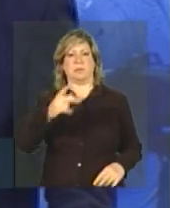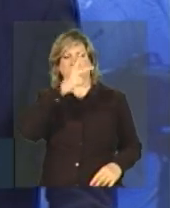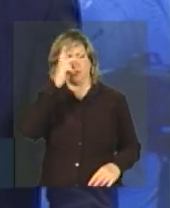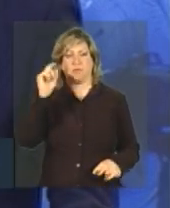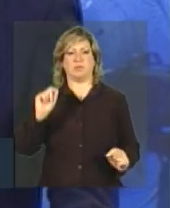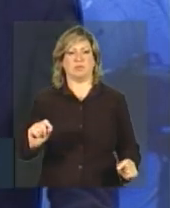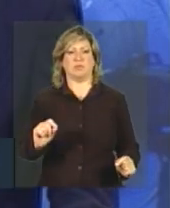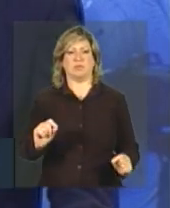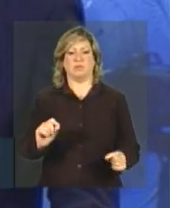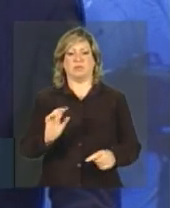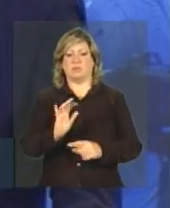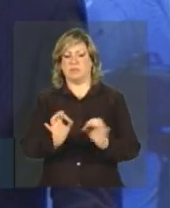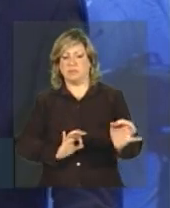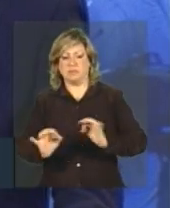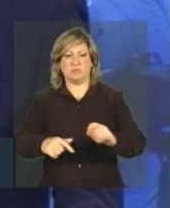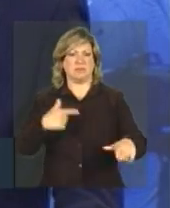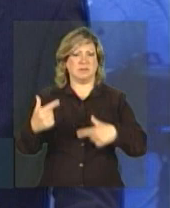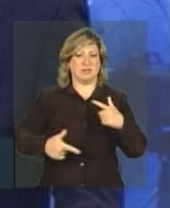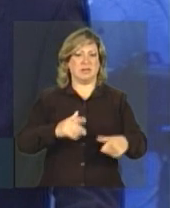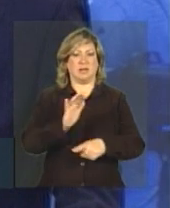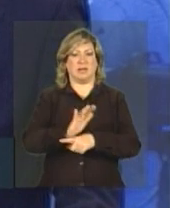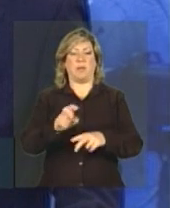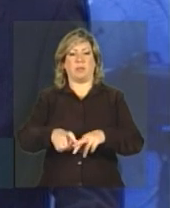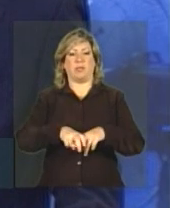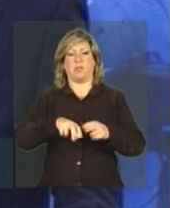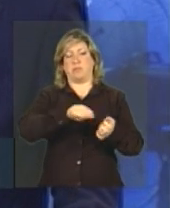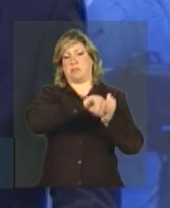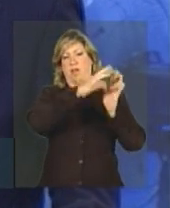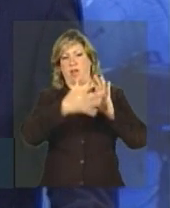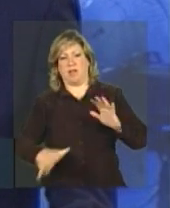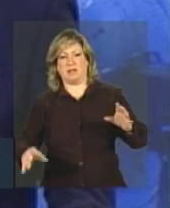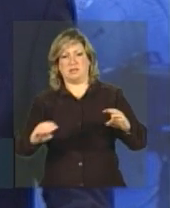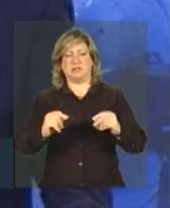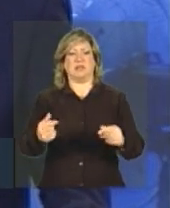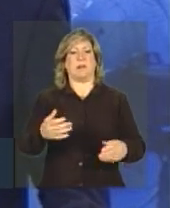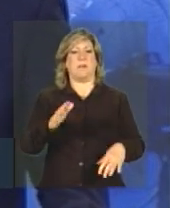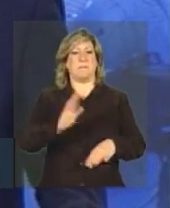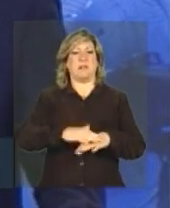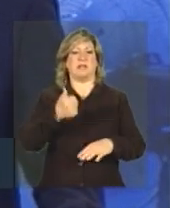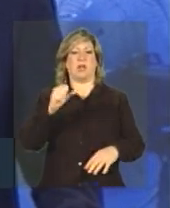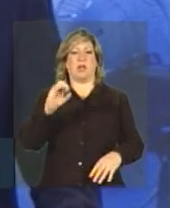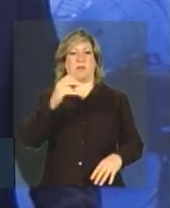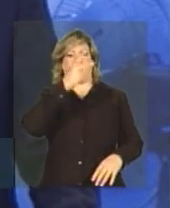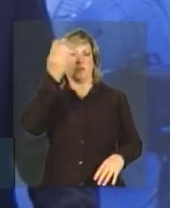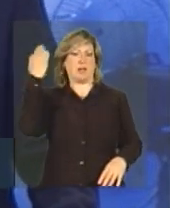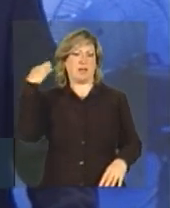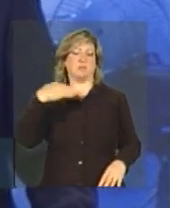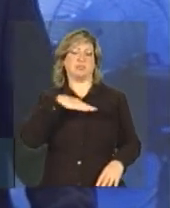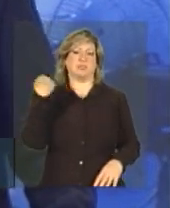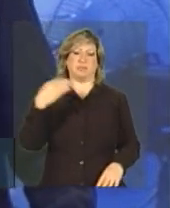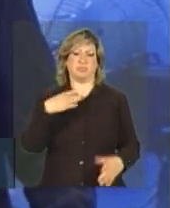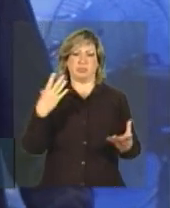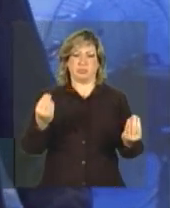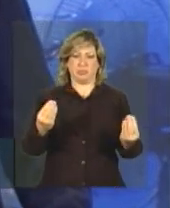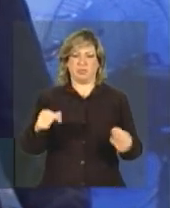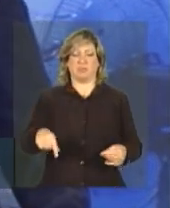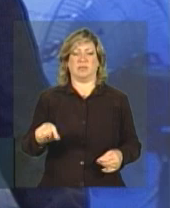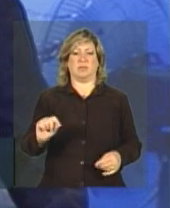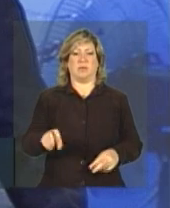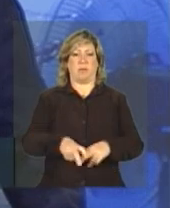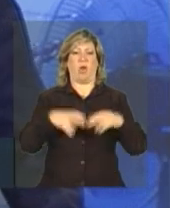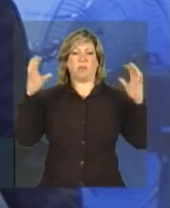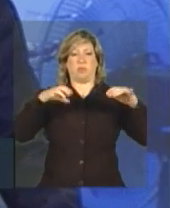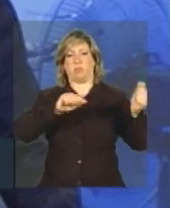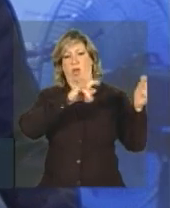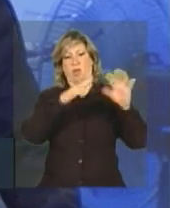tivemos em 2005, que foram mais de 180 pessoas que faleceram naquela ocasião. Dessa vez, nós desalojamos 200 mil